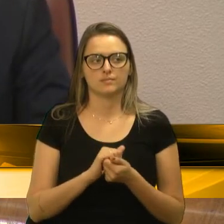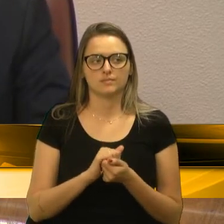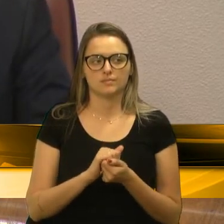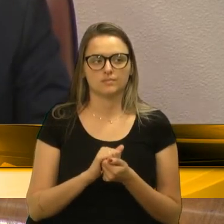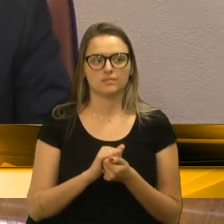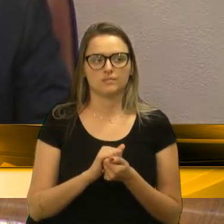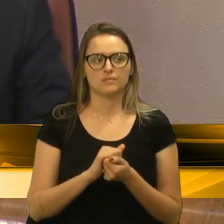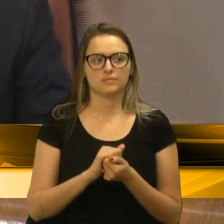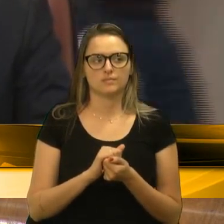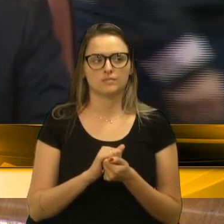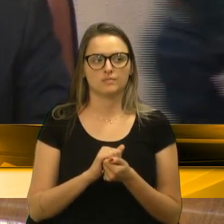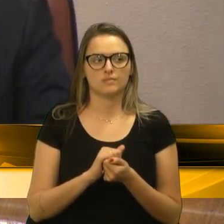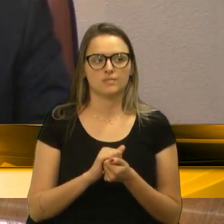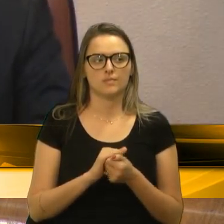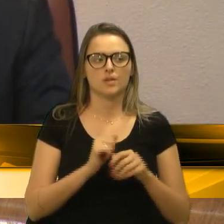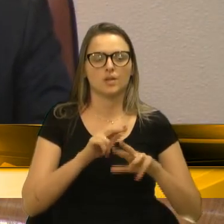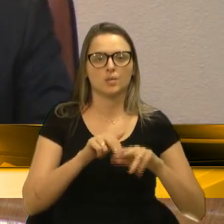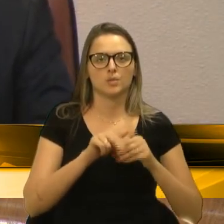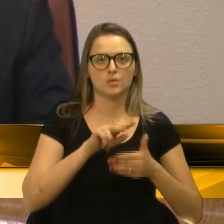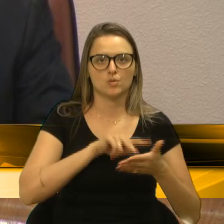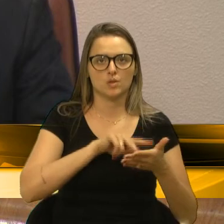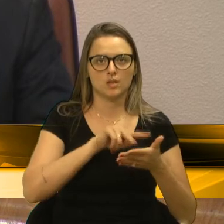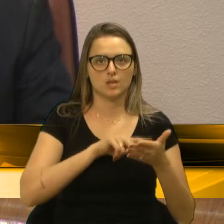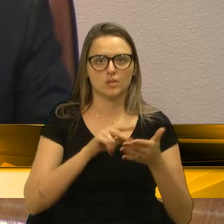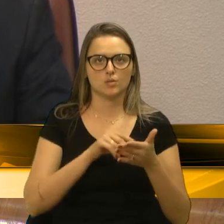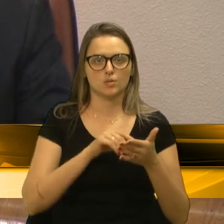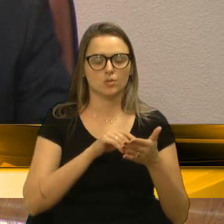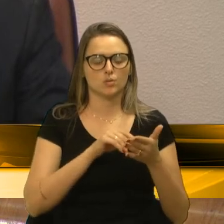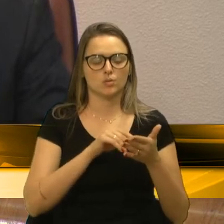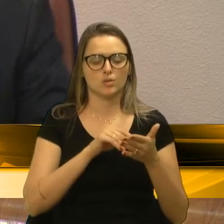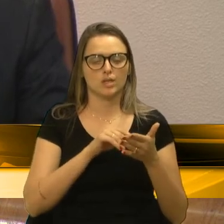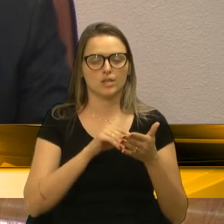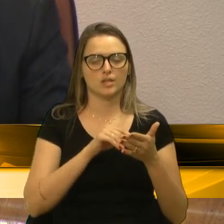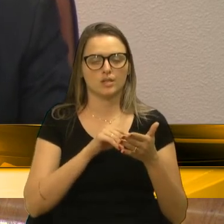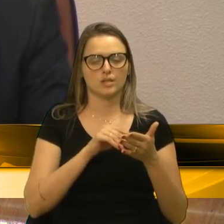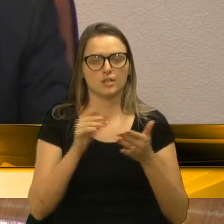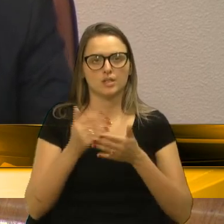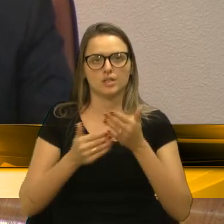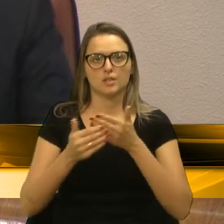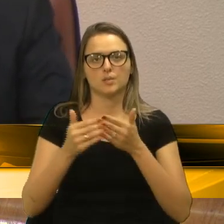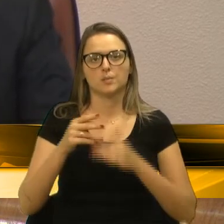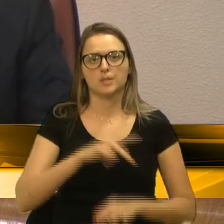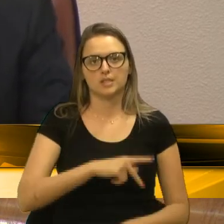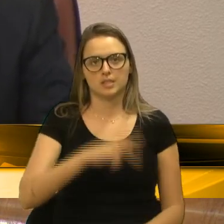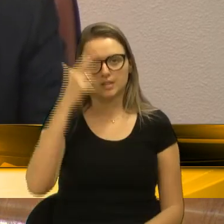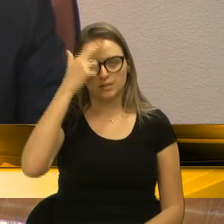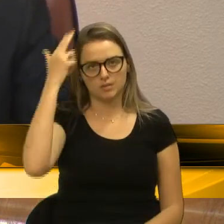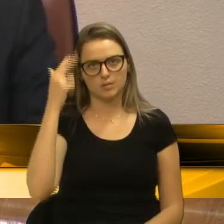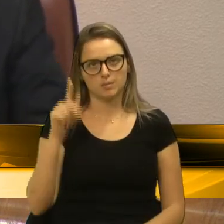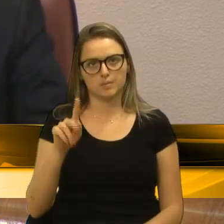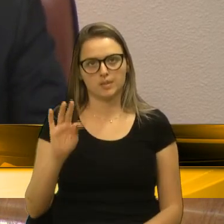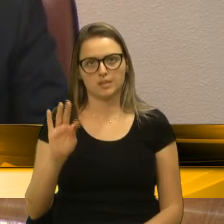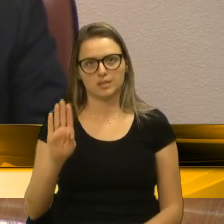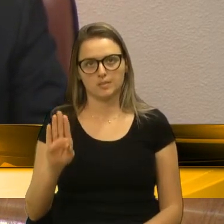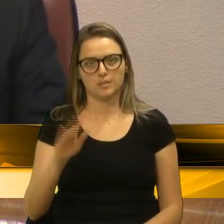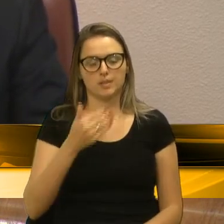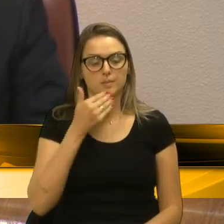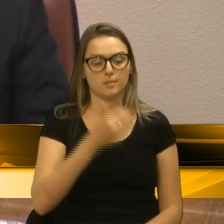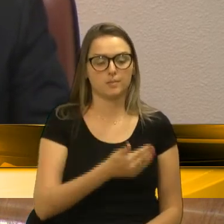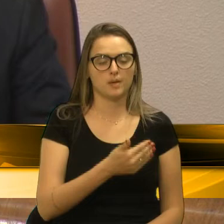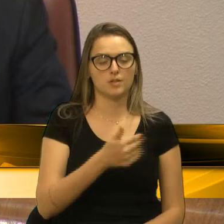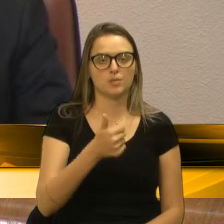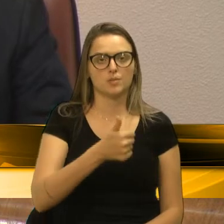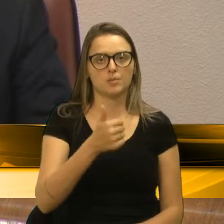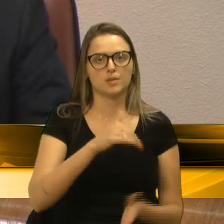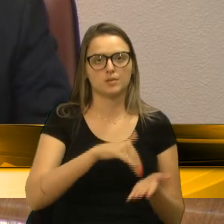Por isso, a leitura, senhor presidente, dos 2 artigos. Presidente Flávio Cassina, PTB. Correto. Solicito, então, ao primeiro